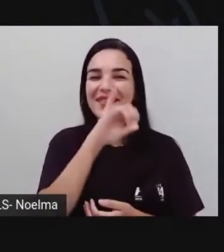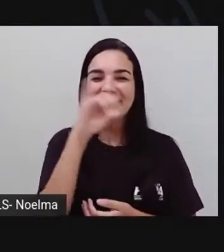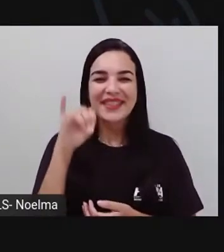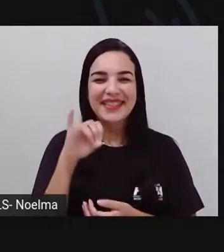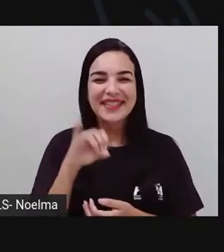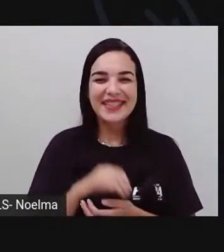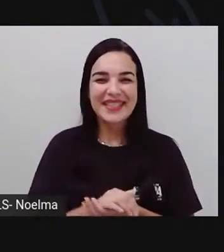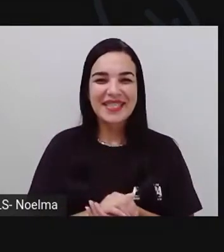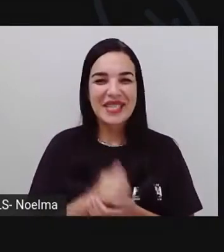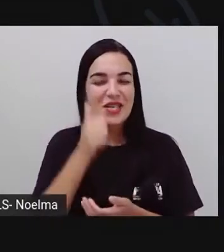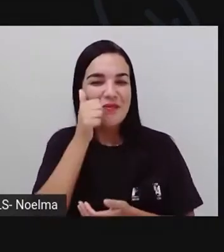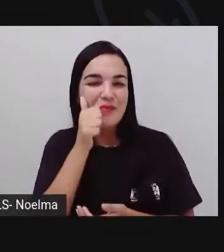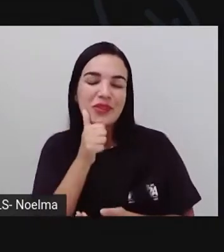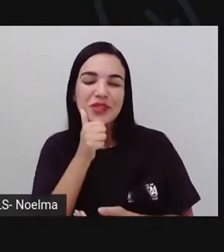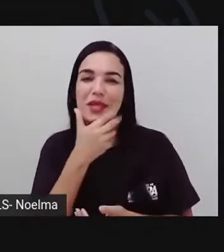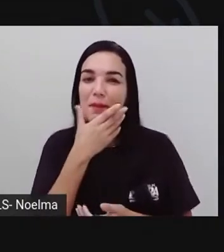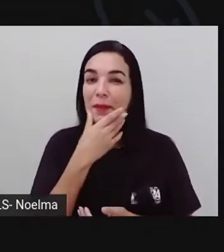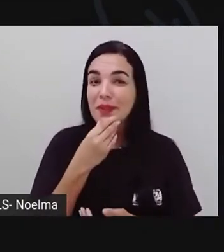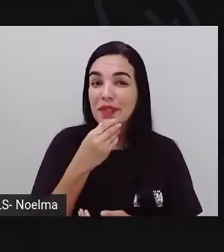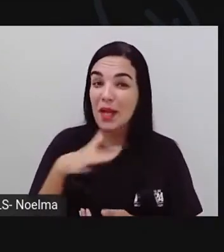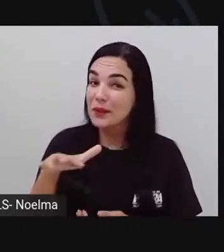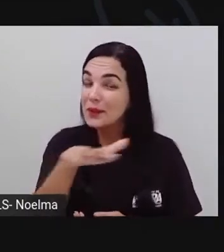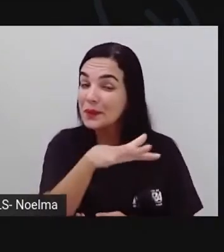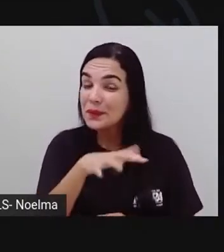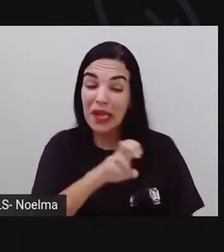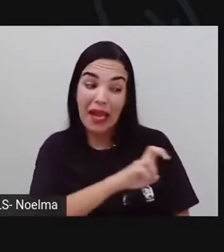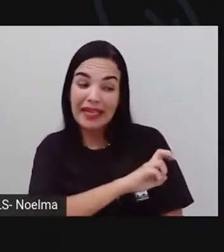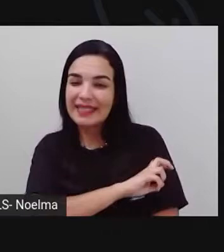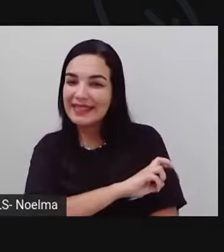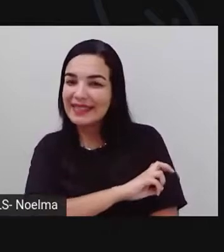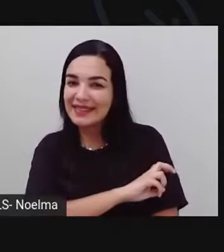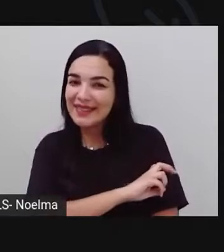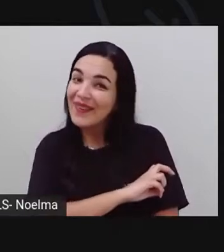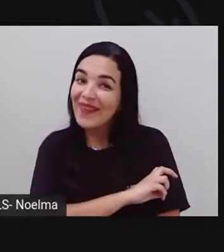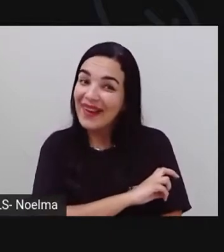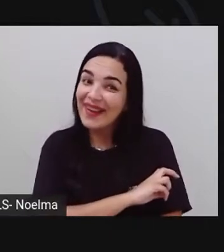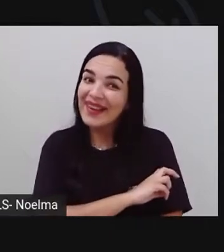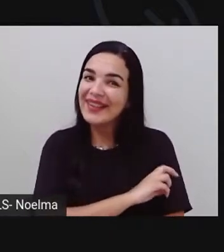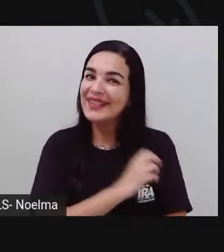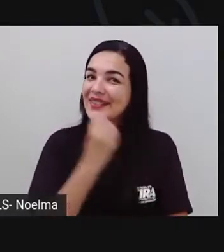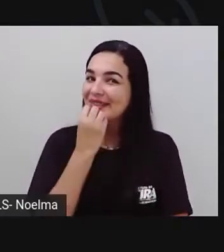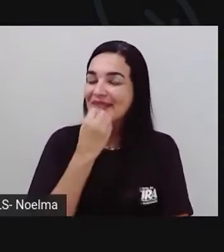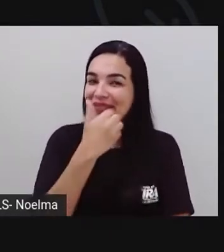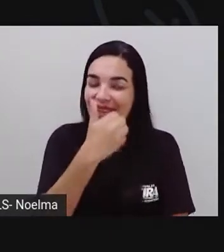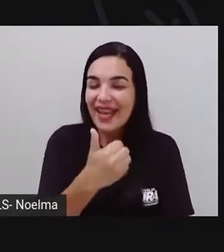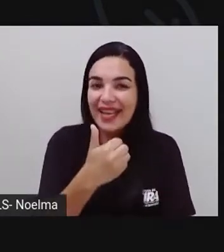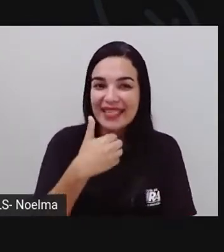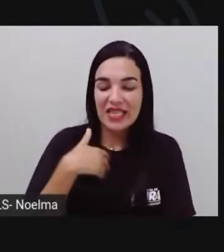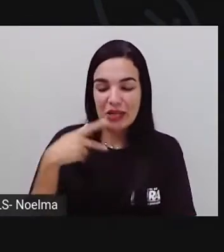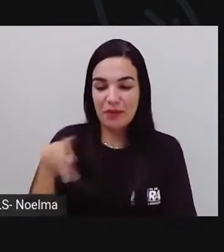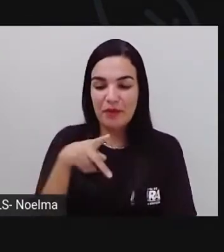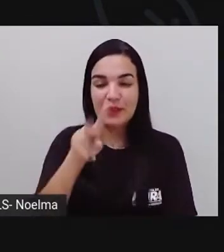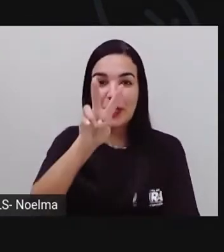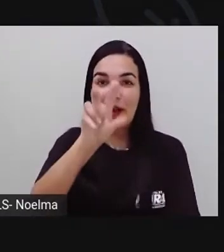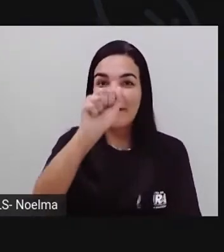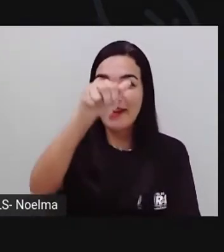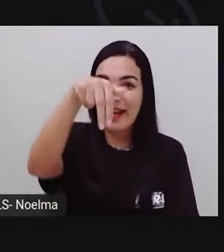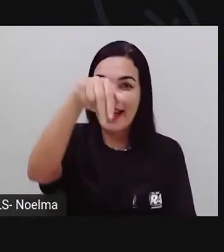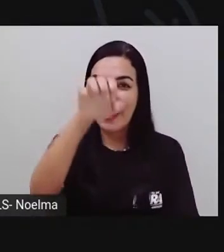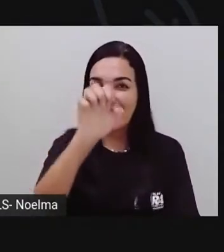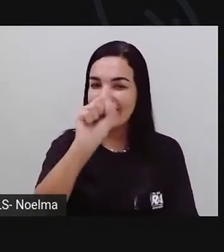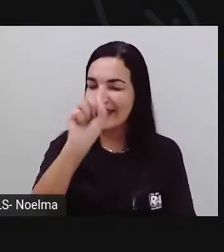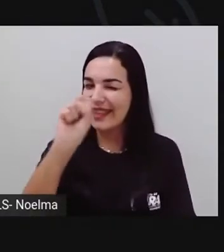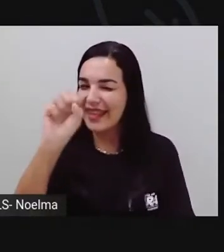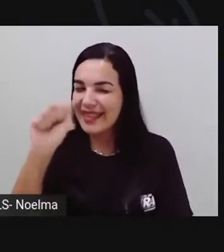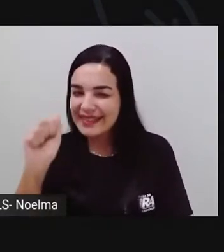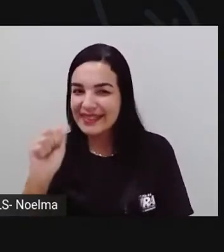Olá, meninos e meninas aí do quinto ano, olha só. Eu sou a Pró Vanessa, acho que vocês já sabem o meu